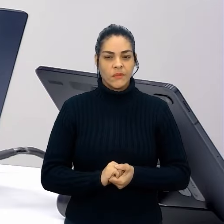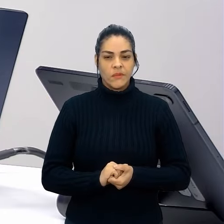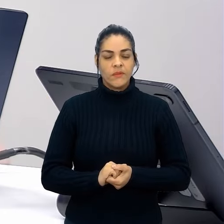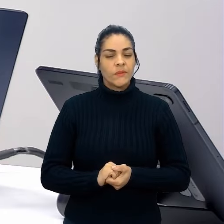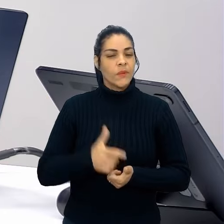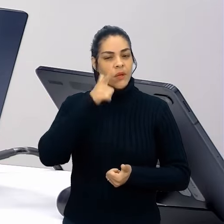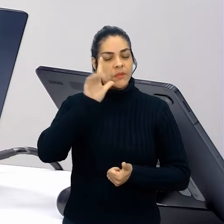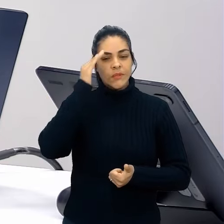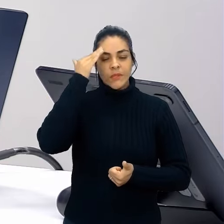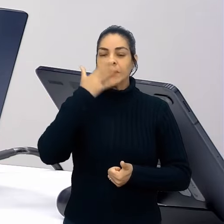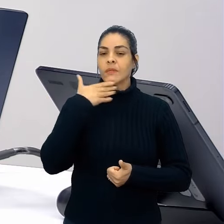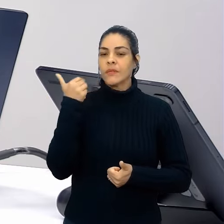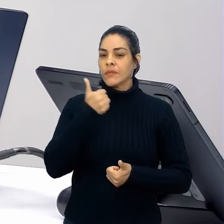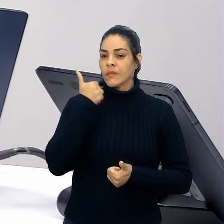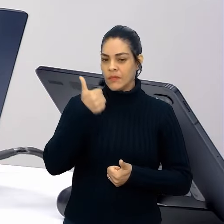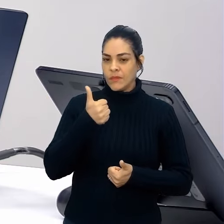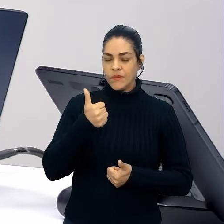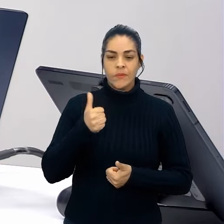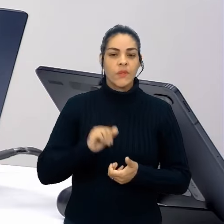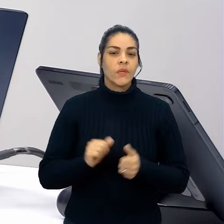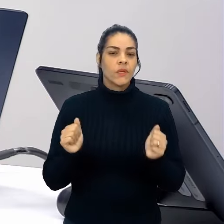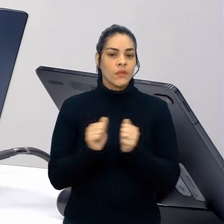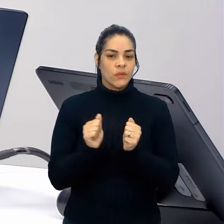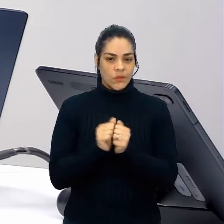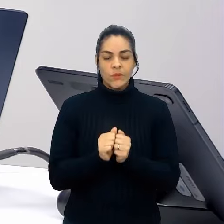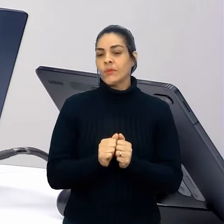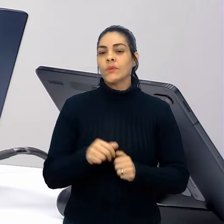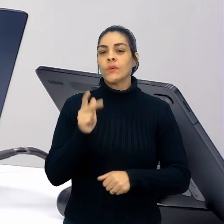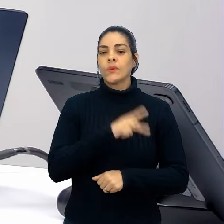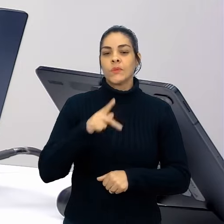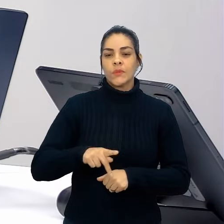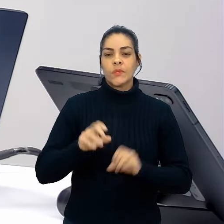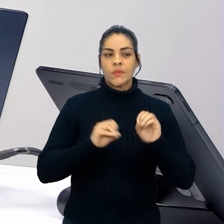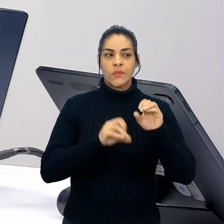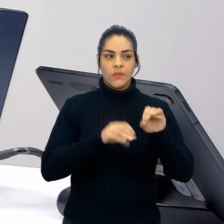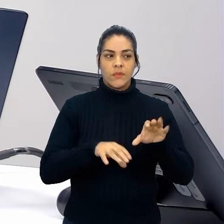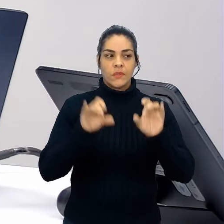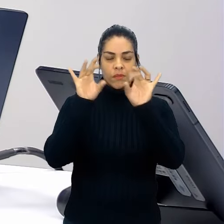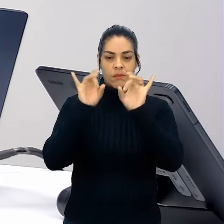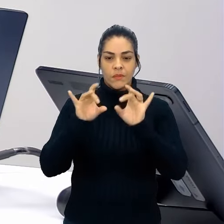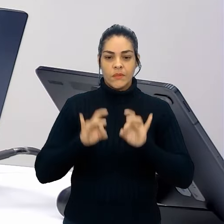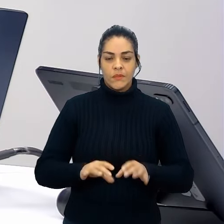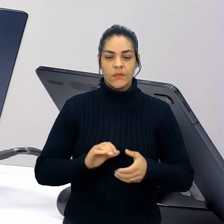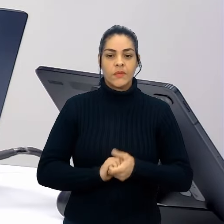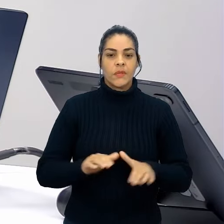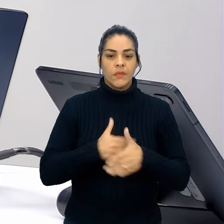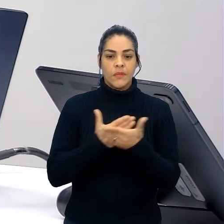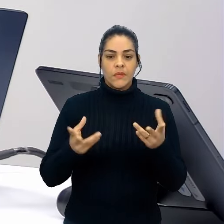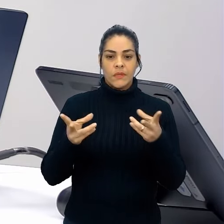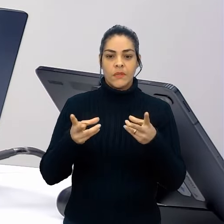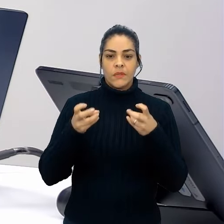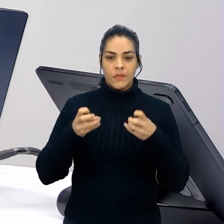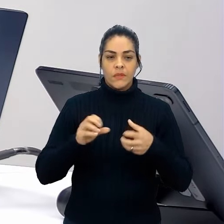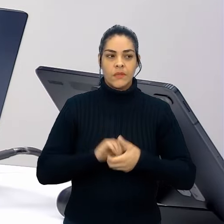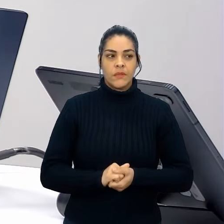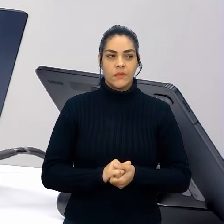para entender melhor esse aspecto com o pessoal da educação especial, certo, Tiago? A gente vai levar para eles, porque a gente percebeu que os professores